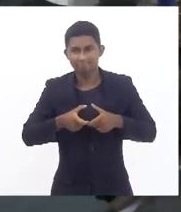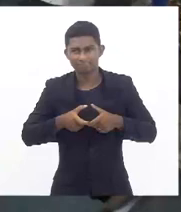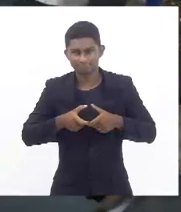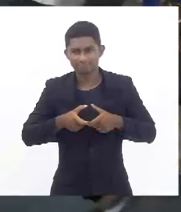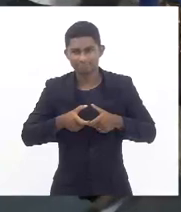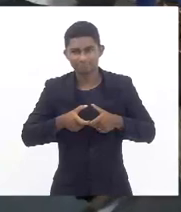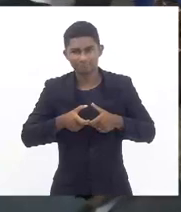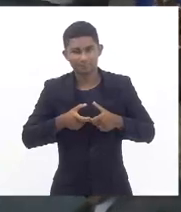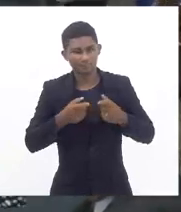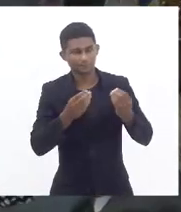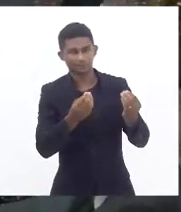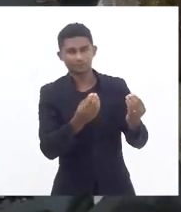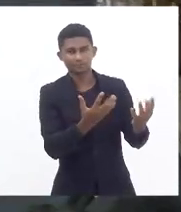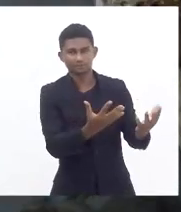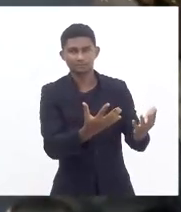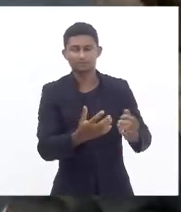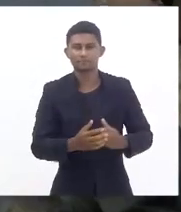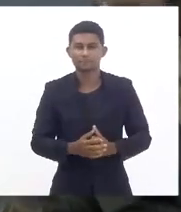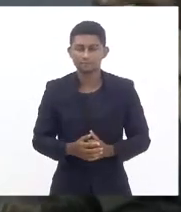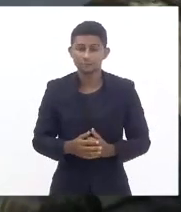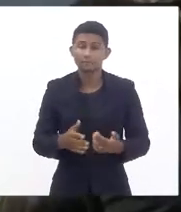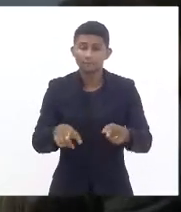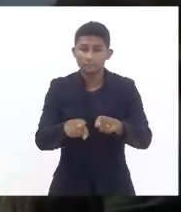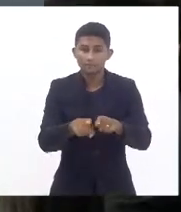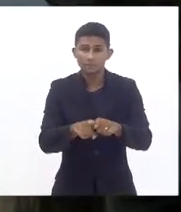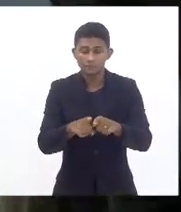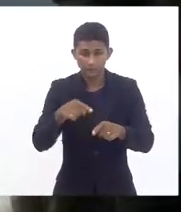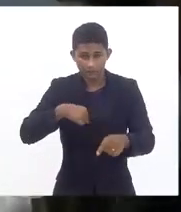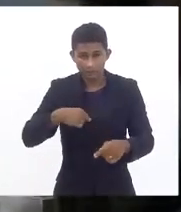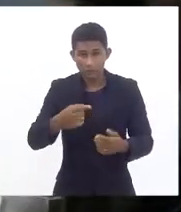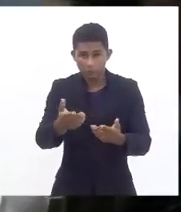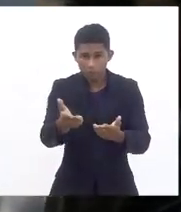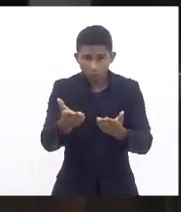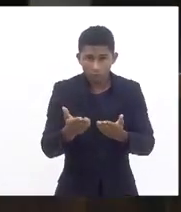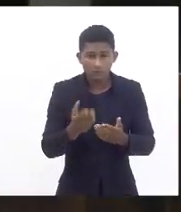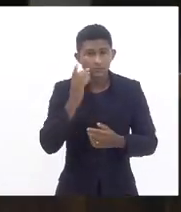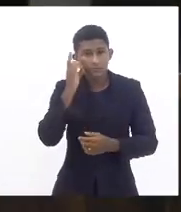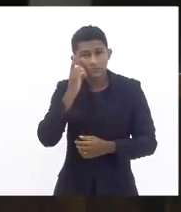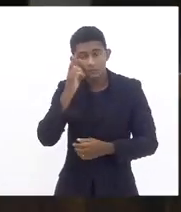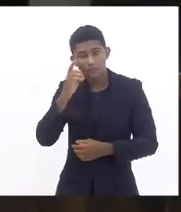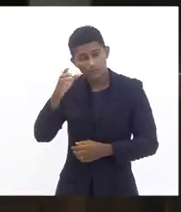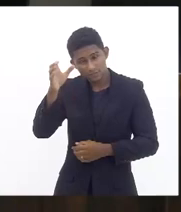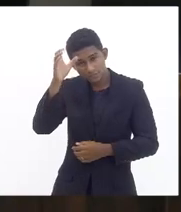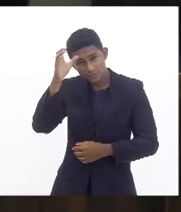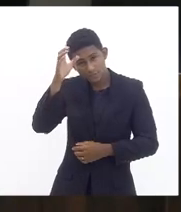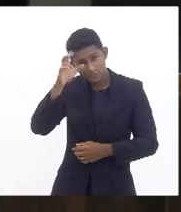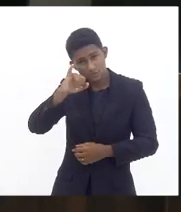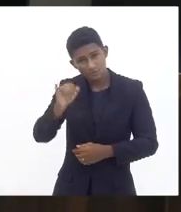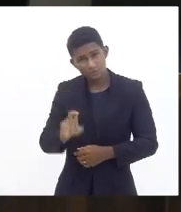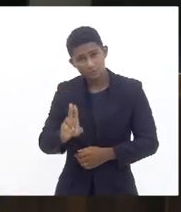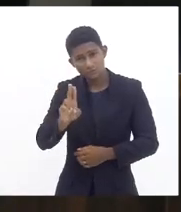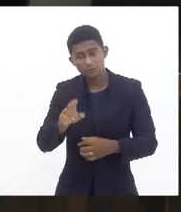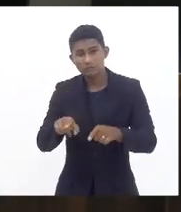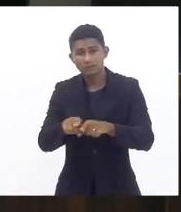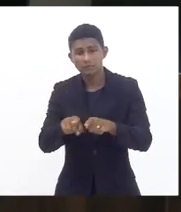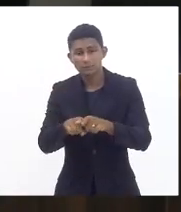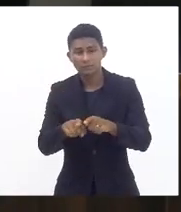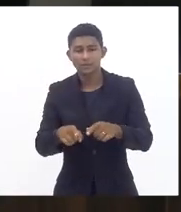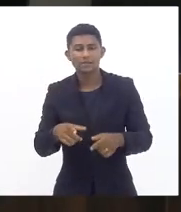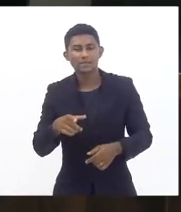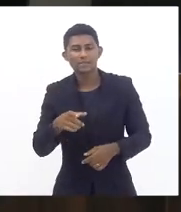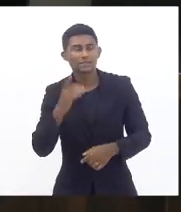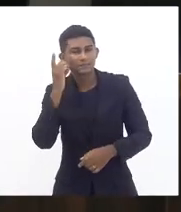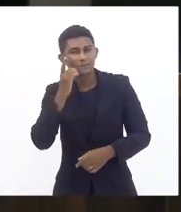que viessem receber essa homenagem, e queria convidar também a deputada Tia Ju e a deputada Franciane